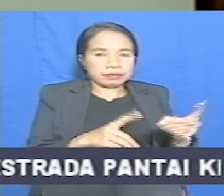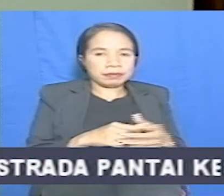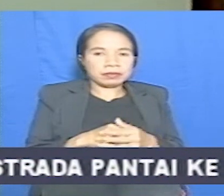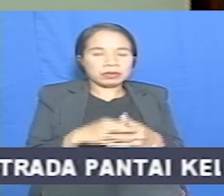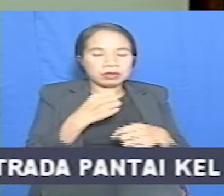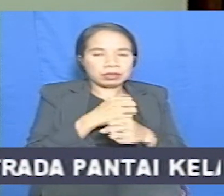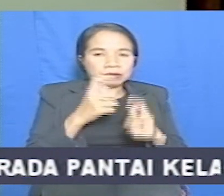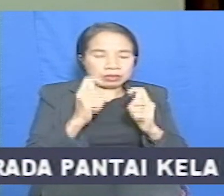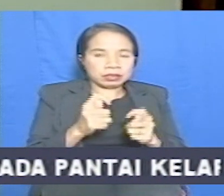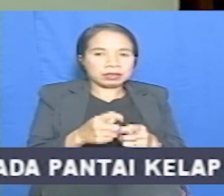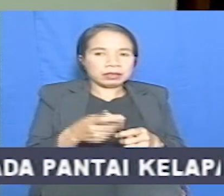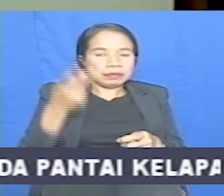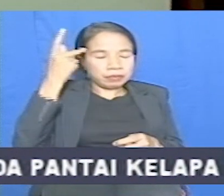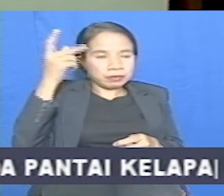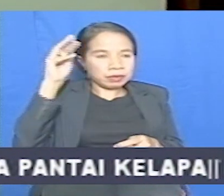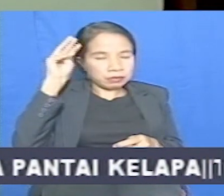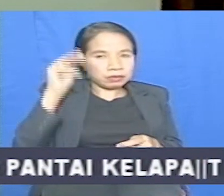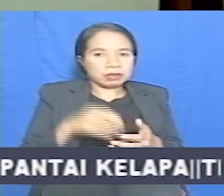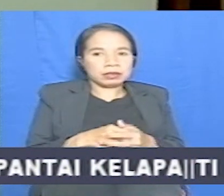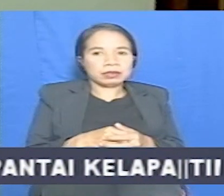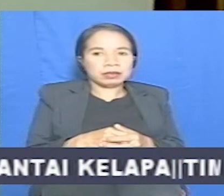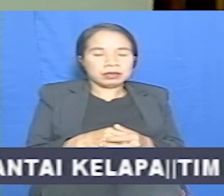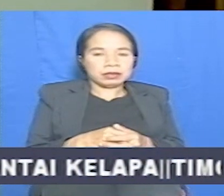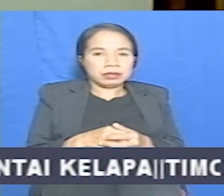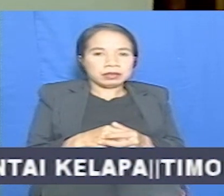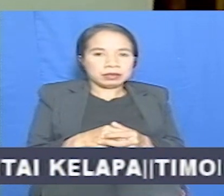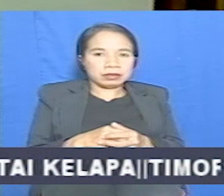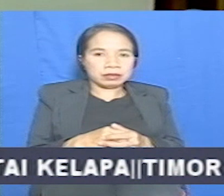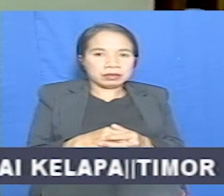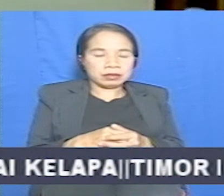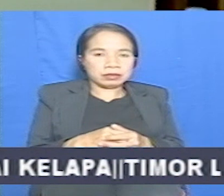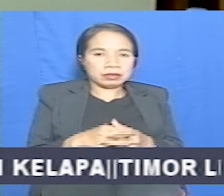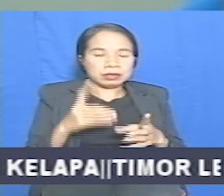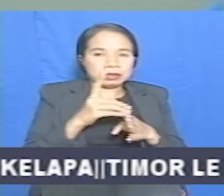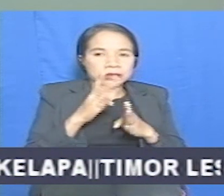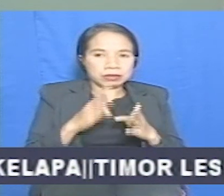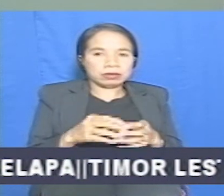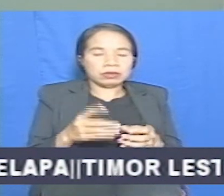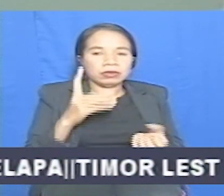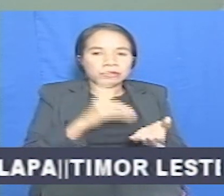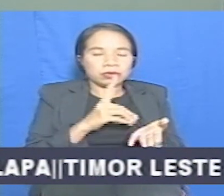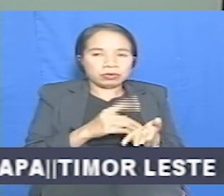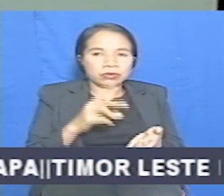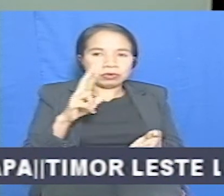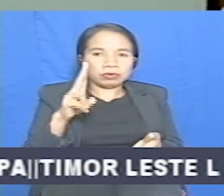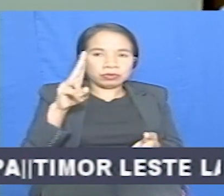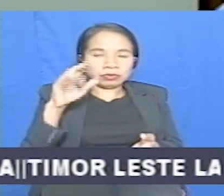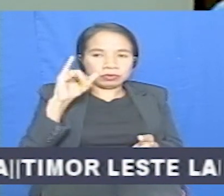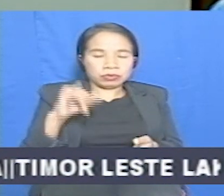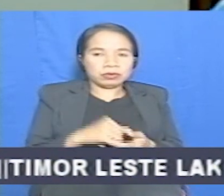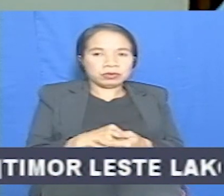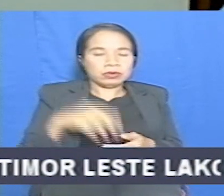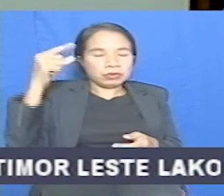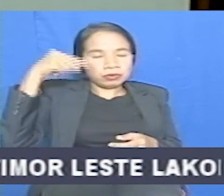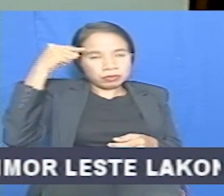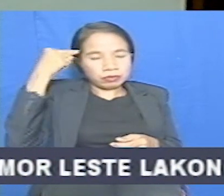para o primeiro-ministro, atual coordenador de prevenção e mitigação COVID-19, Dr. Rui Maria de Araújo. Governo inicia